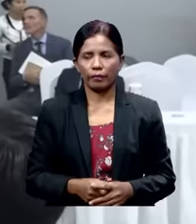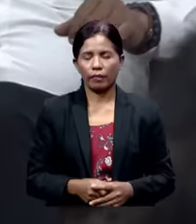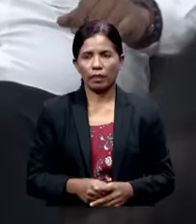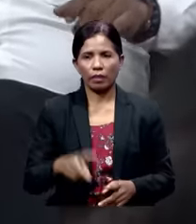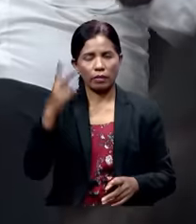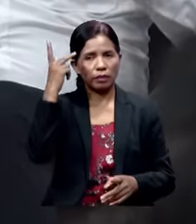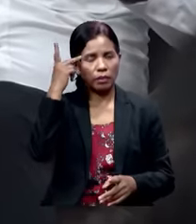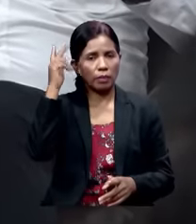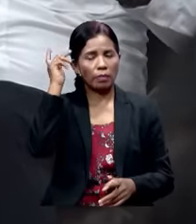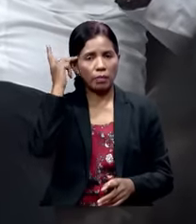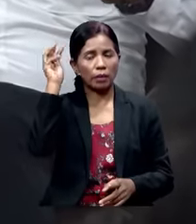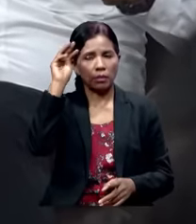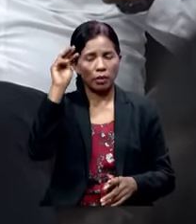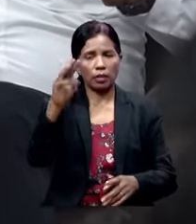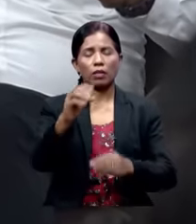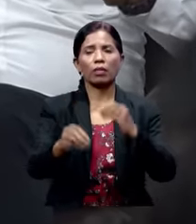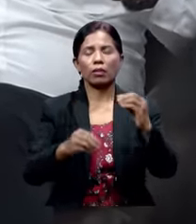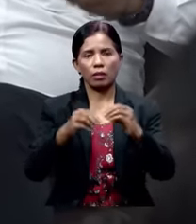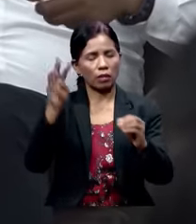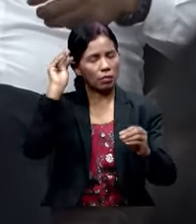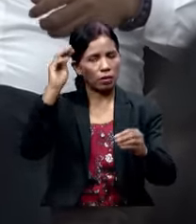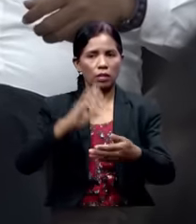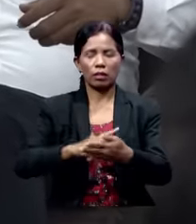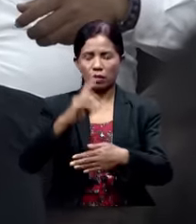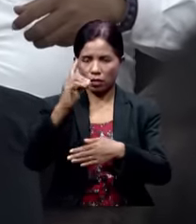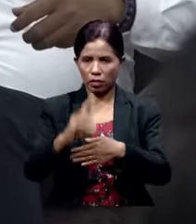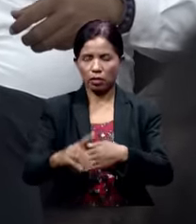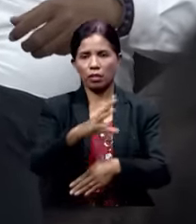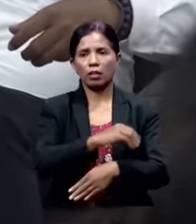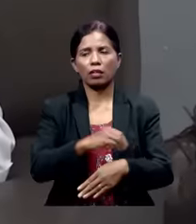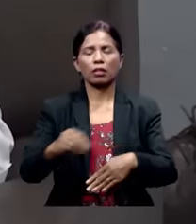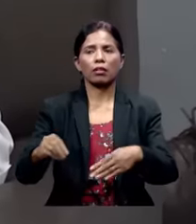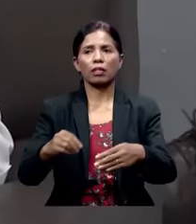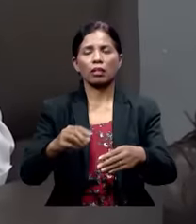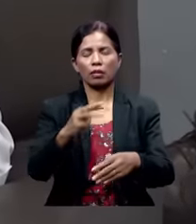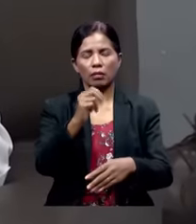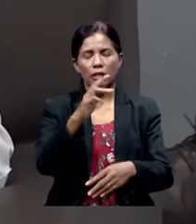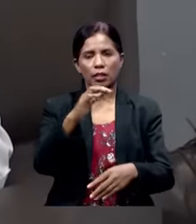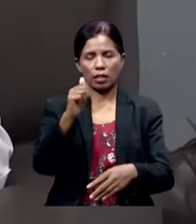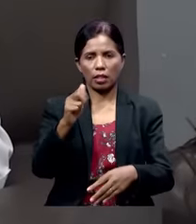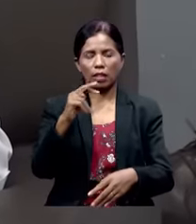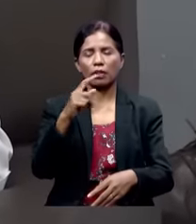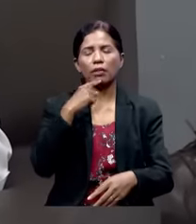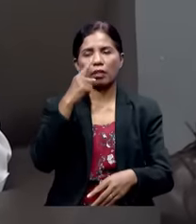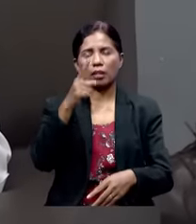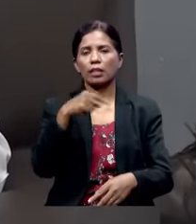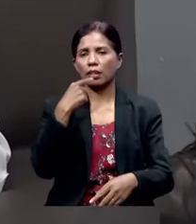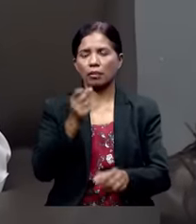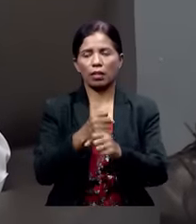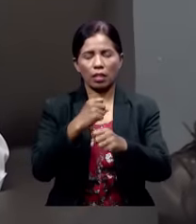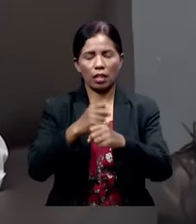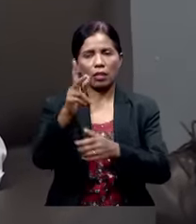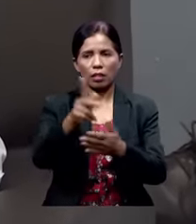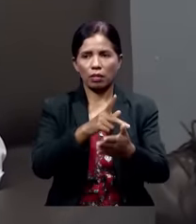Vice-Premier-Ministro, no Ministro Coordinador Asunto Sociais, no Ministro Desenvolvimento Rural, no Habitação Comunitária, Mariano Asanami Sabino Hateten, sedit makalo aktu